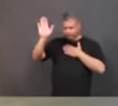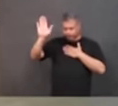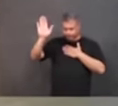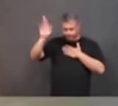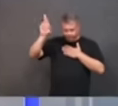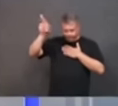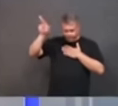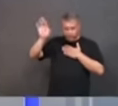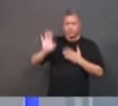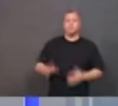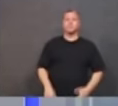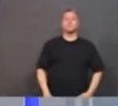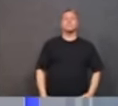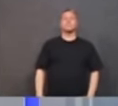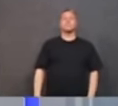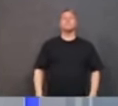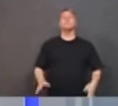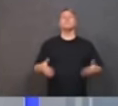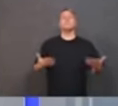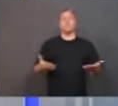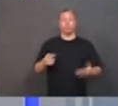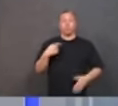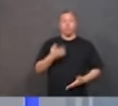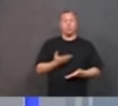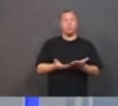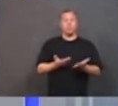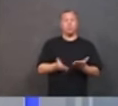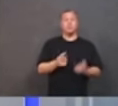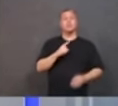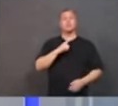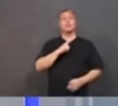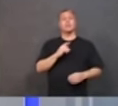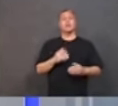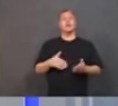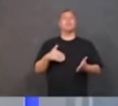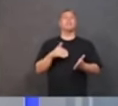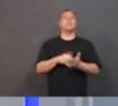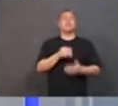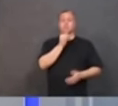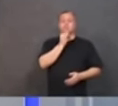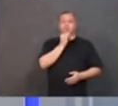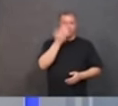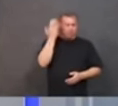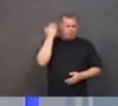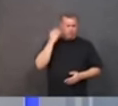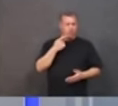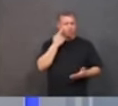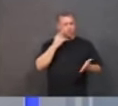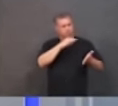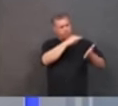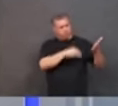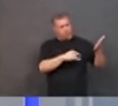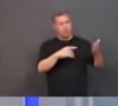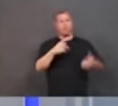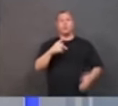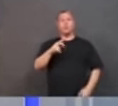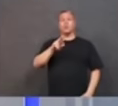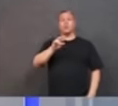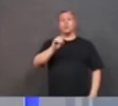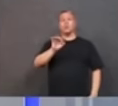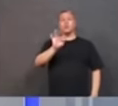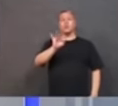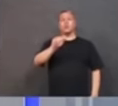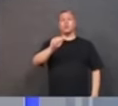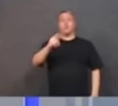nosso aqui. Então, nós perdemos, eu até estive olhando recentemente, de assinatura do PROFIAP. O PROFIAP, ele